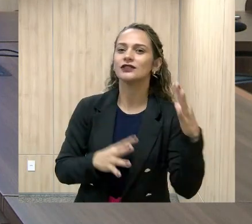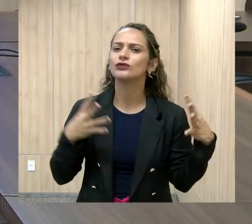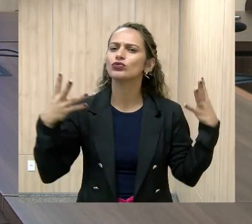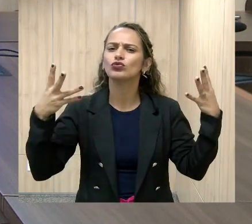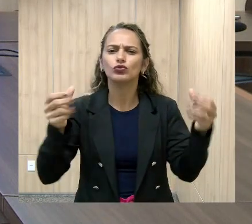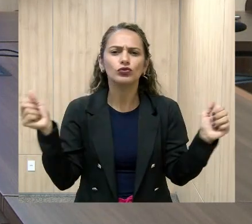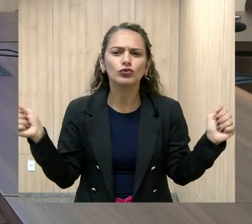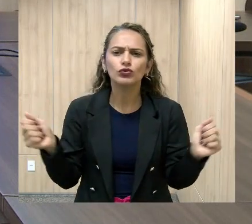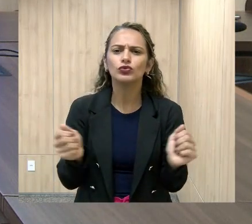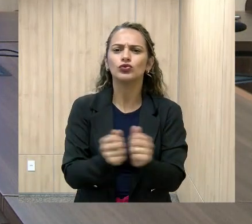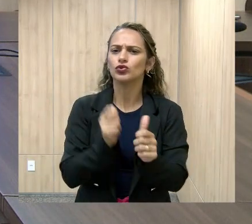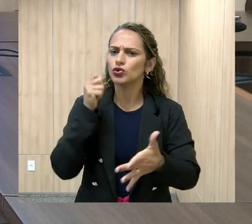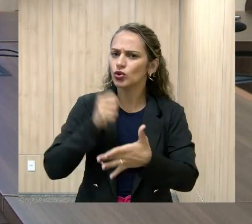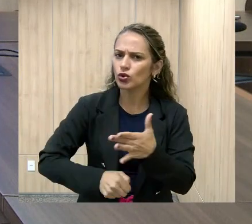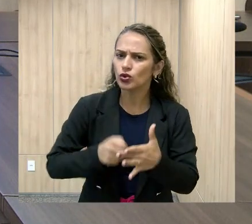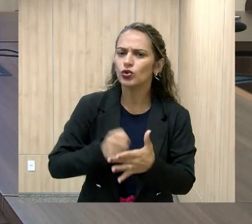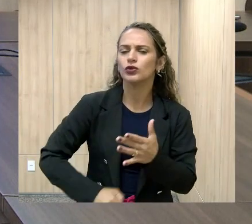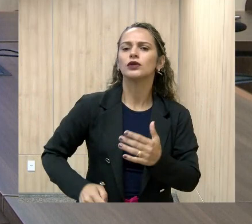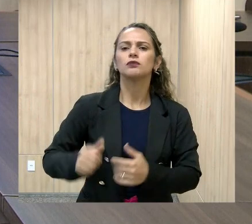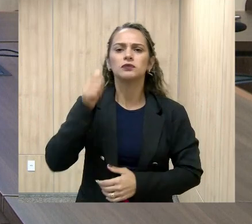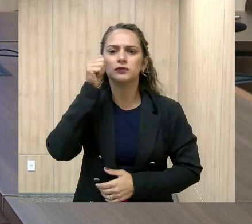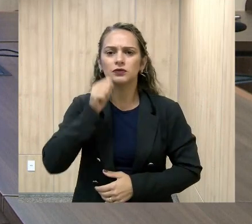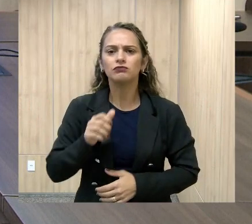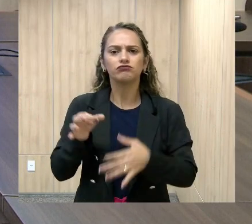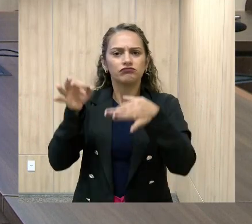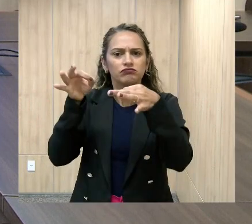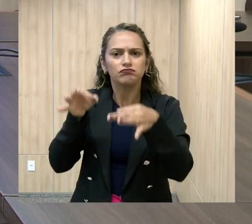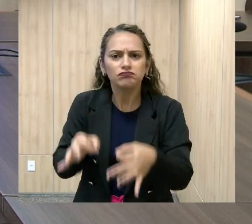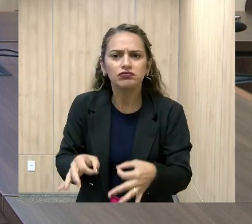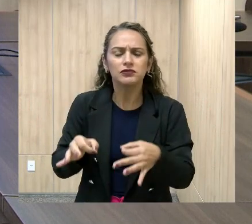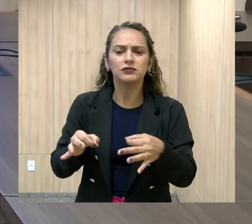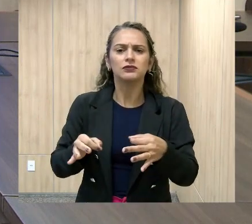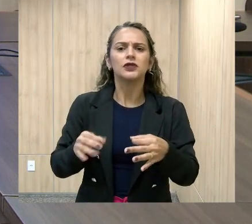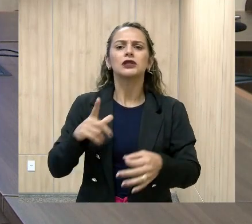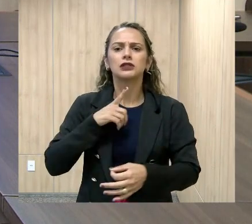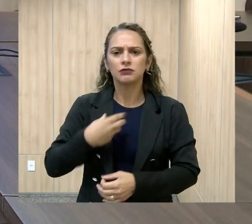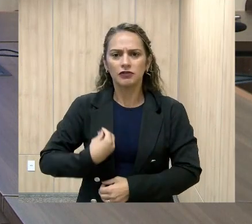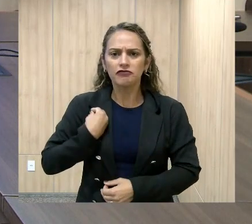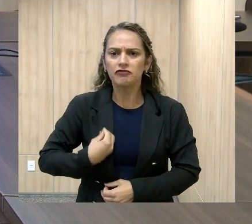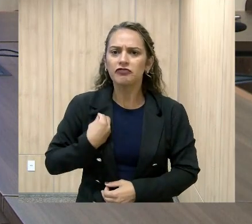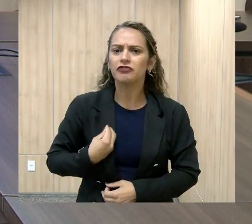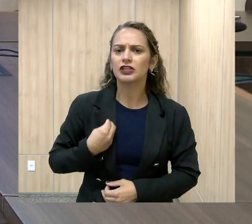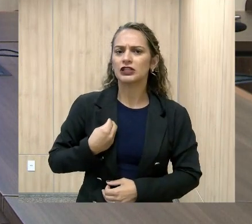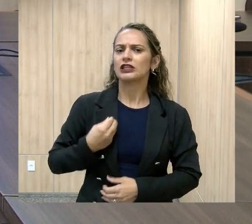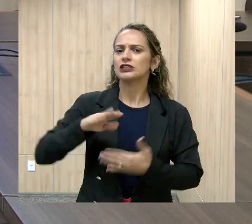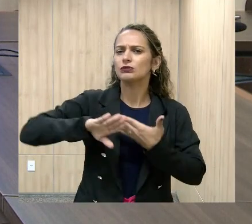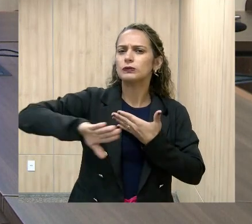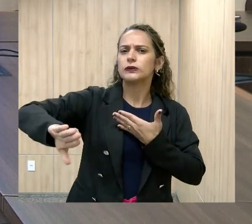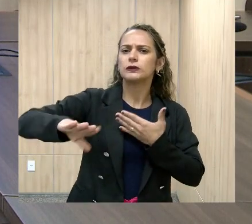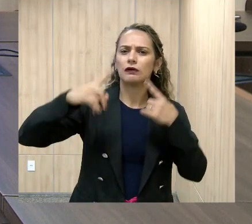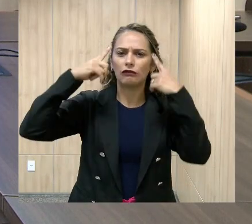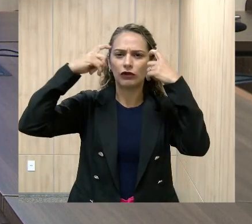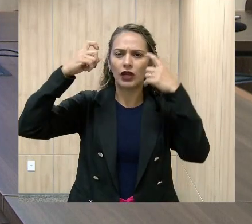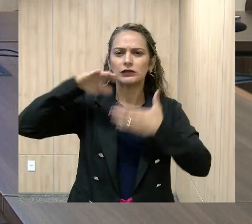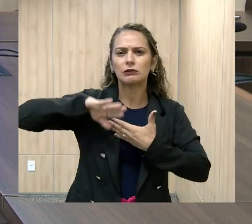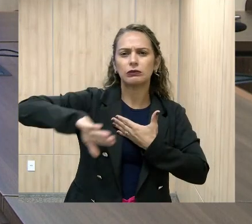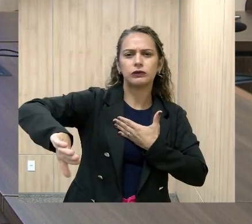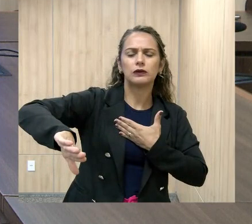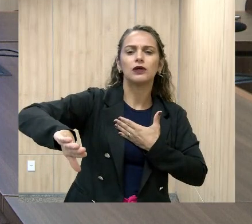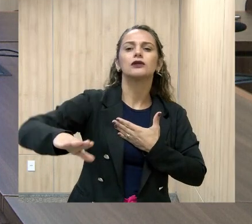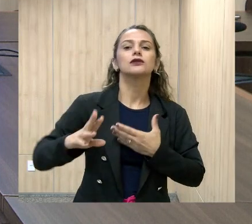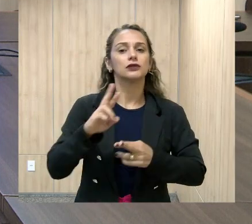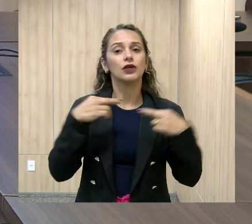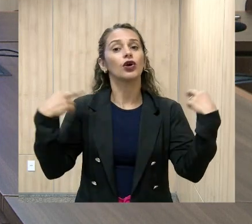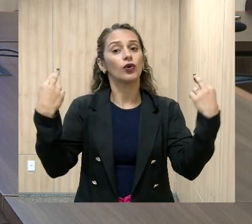envolve todas as mulheres que luta por dignidade por luta que luta por uma vida sem violência né então a gente